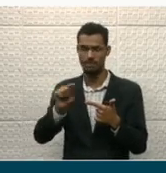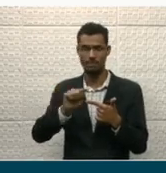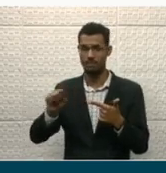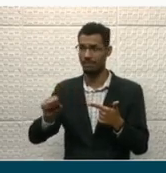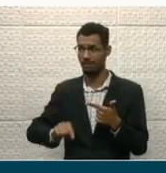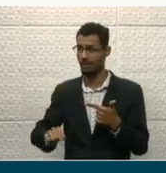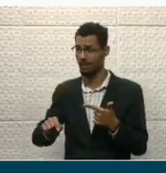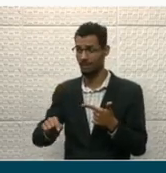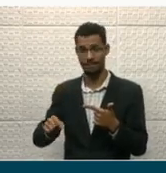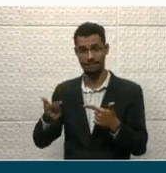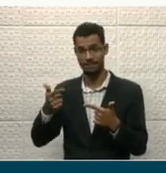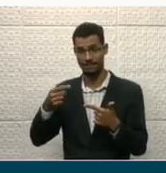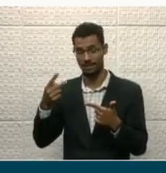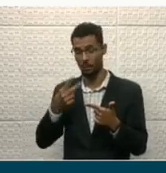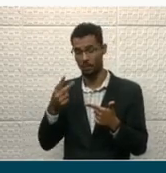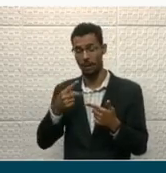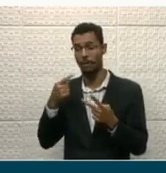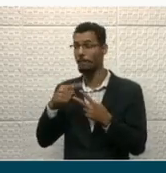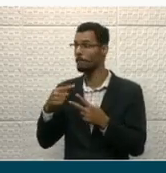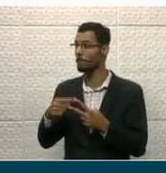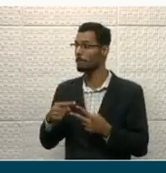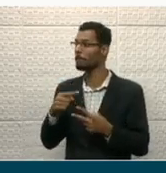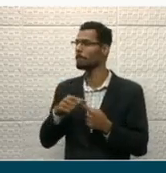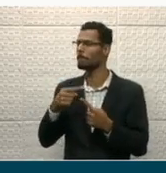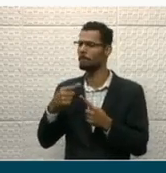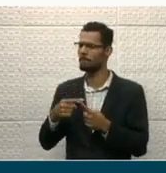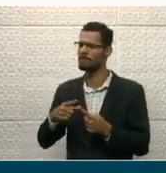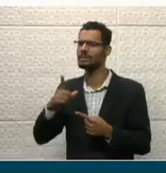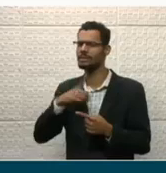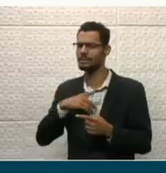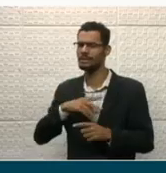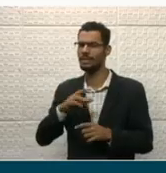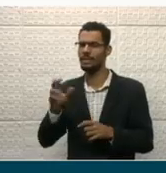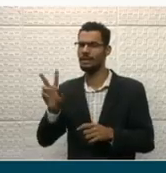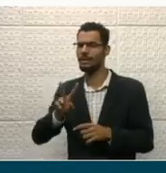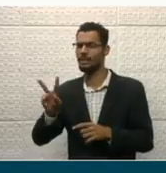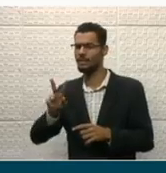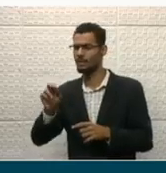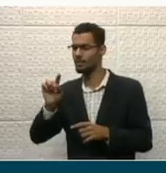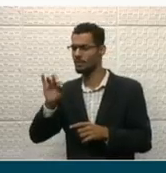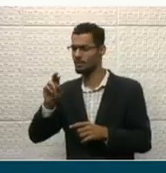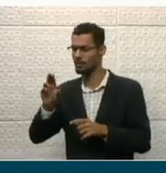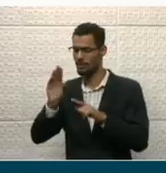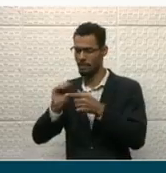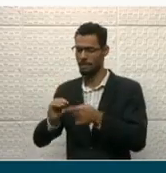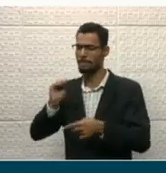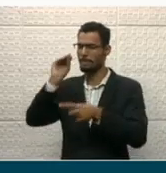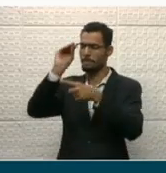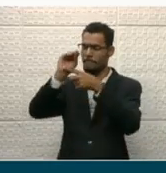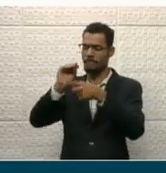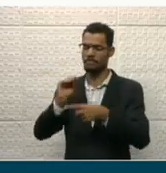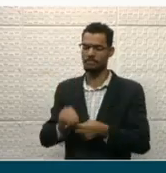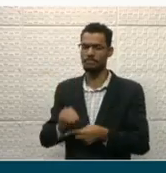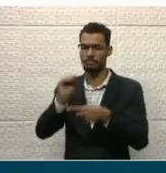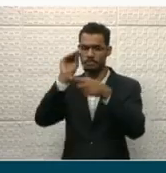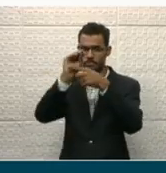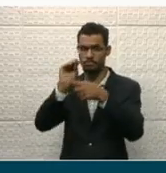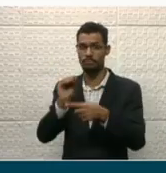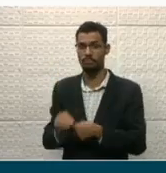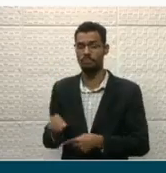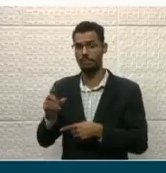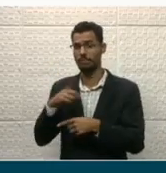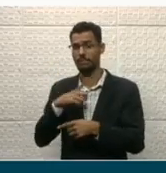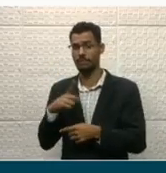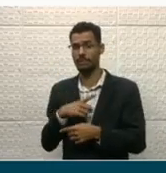e z. Por quê? Porque eu estou expressando os vetores da base, do domínio em função da base